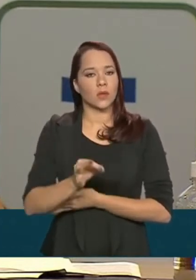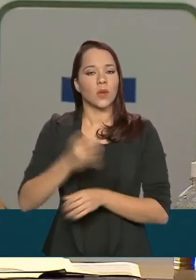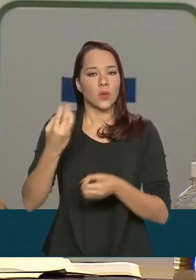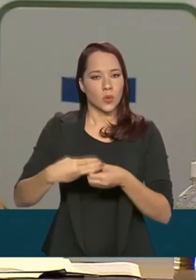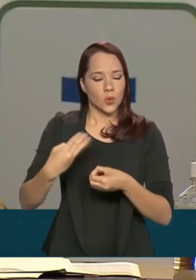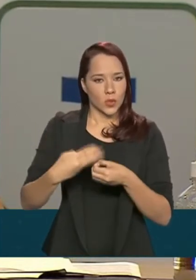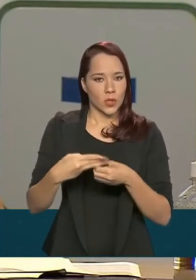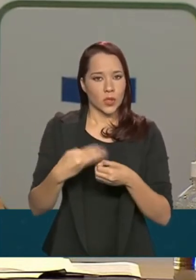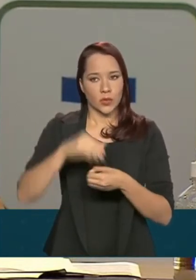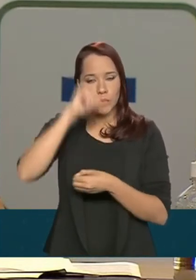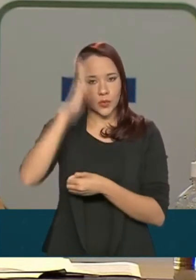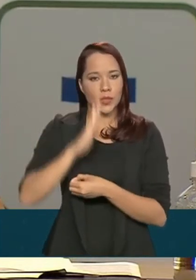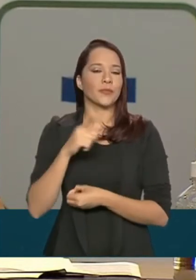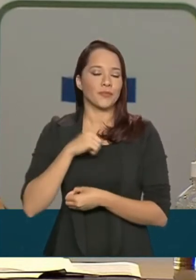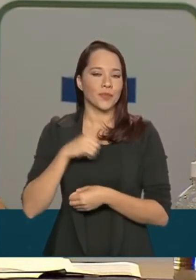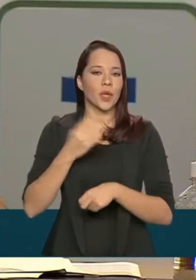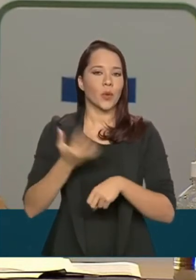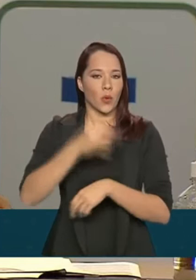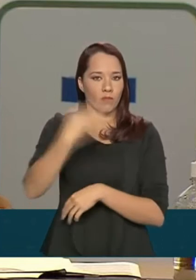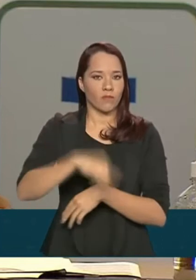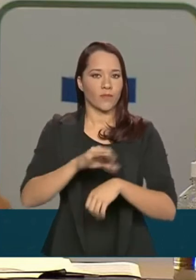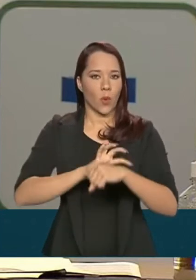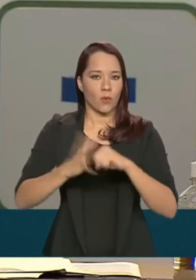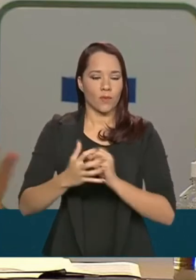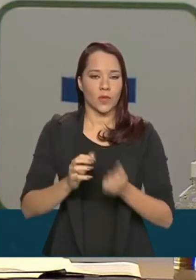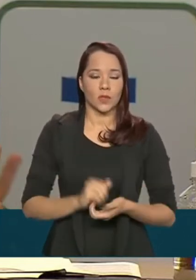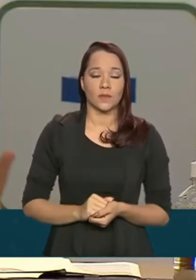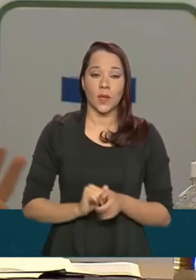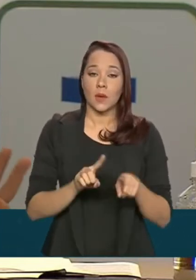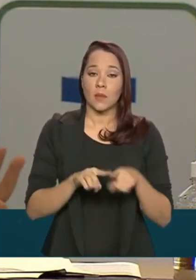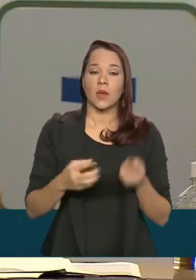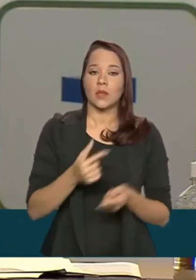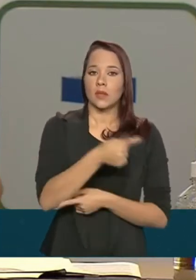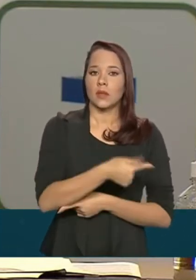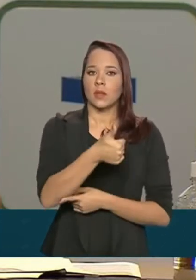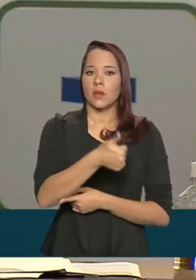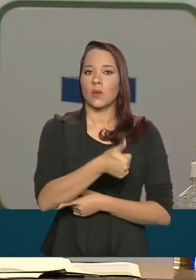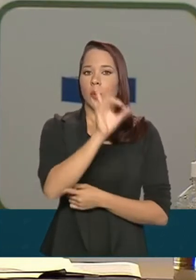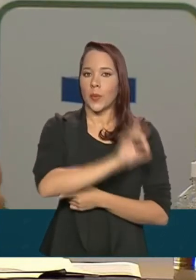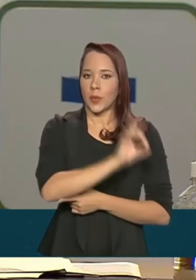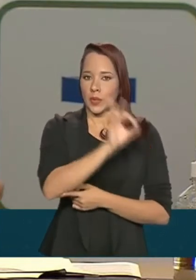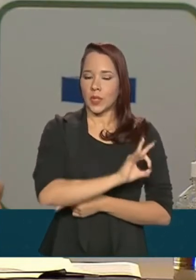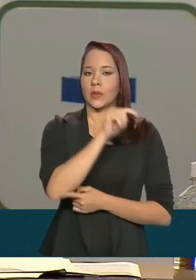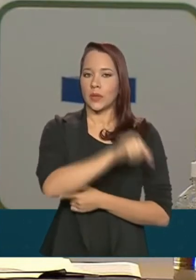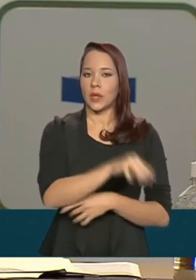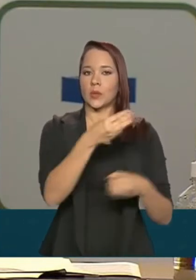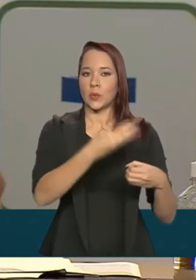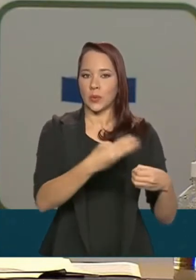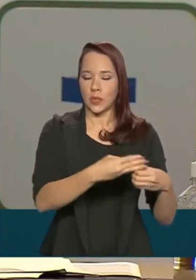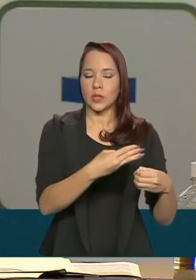do país com casos de Covid. Entretanto, 71% desses